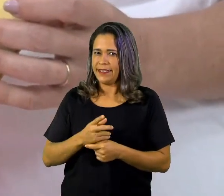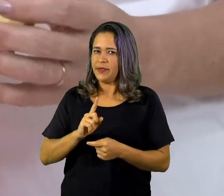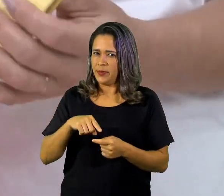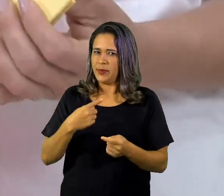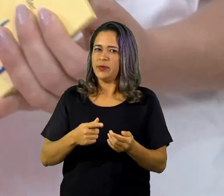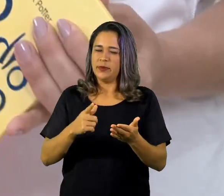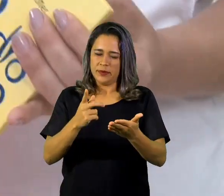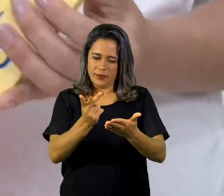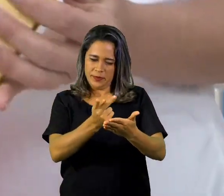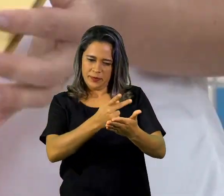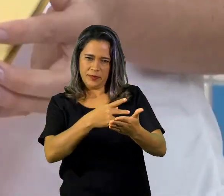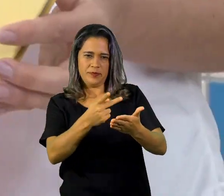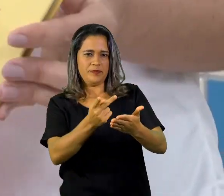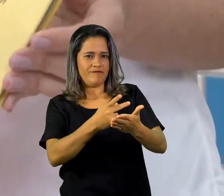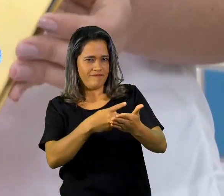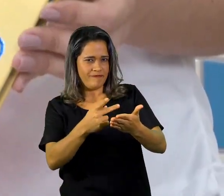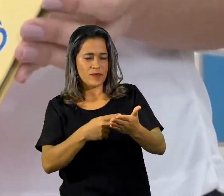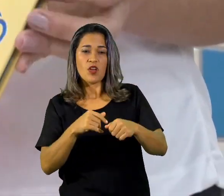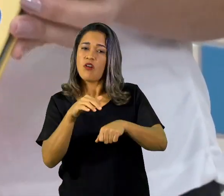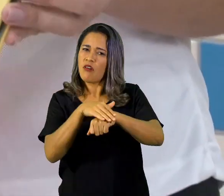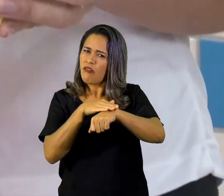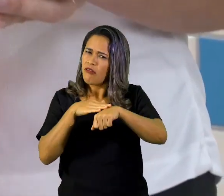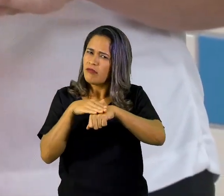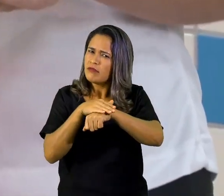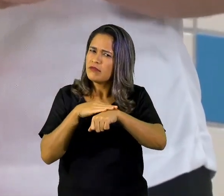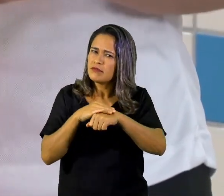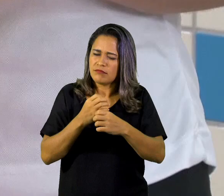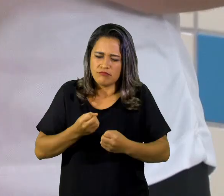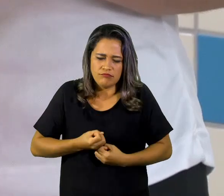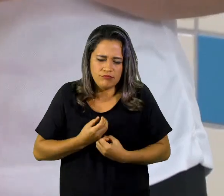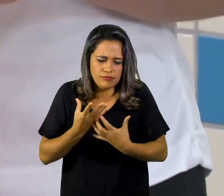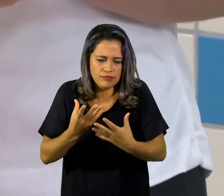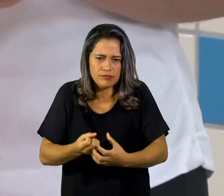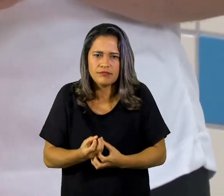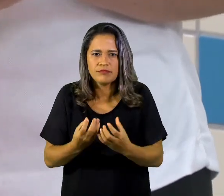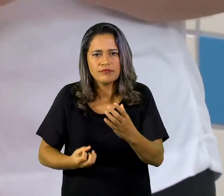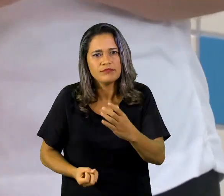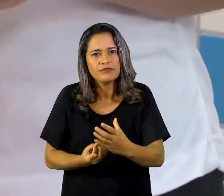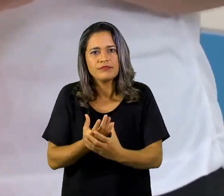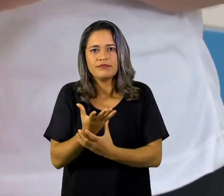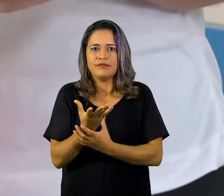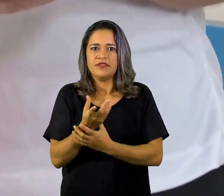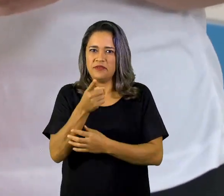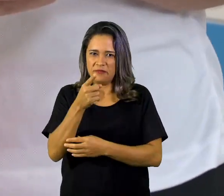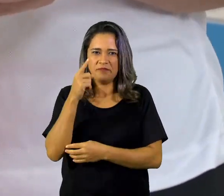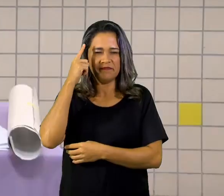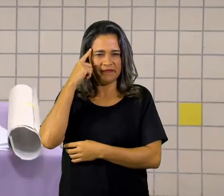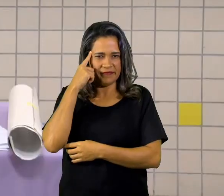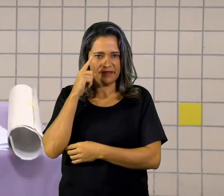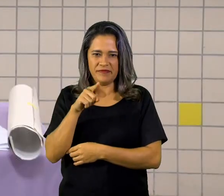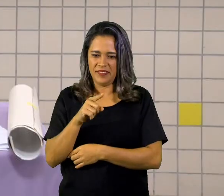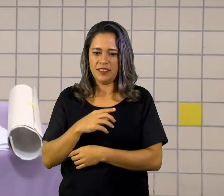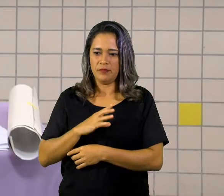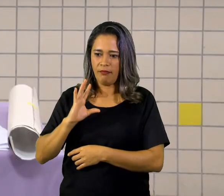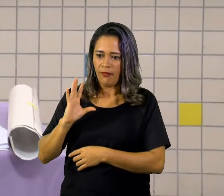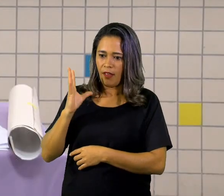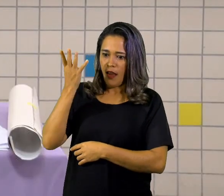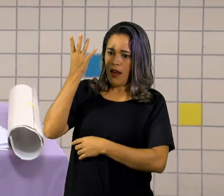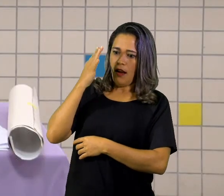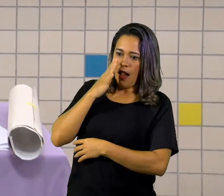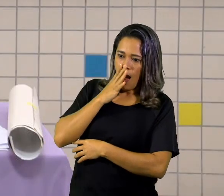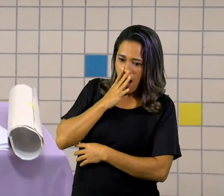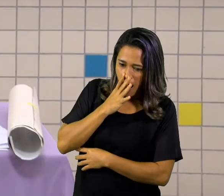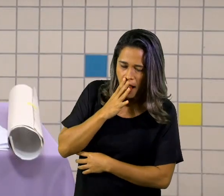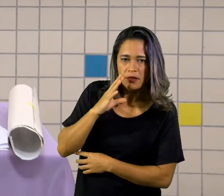desenho. Converse com a criança sobre a sua produção. Você verá que você irá se surpreender com a imaginação e